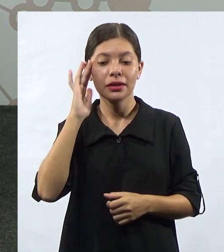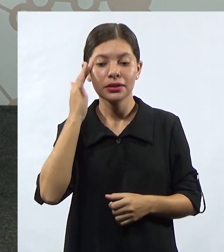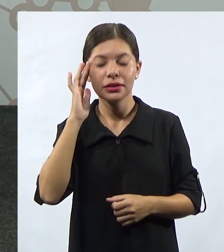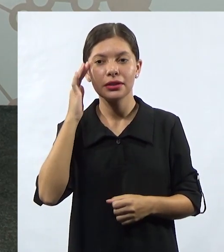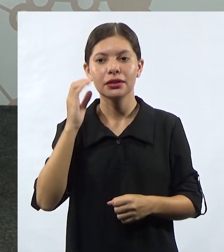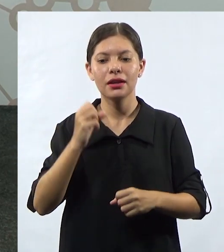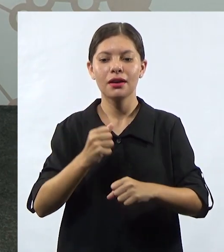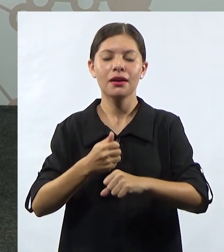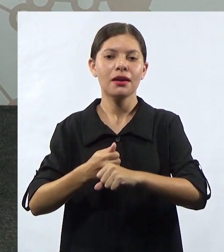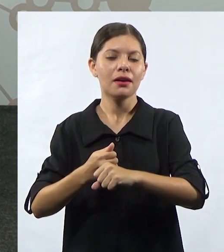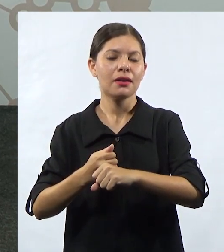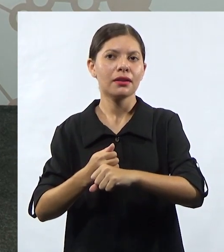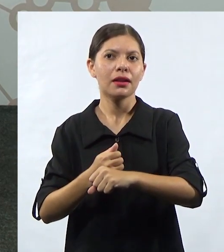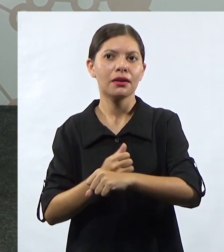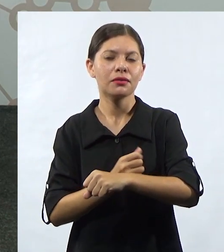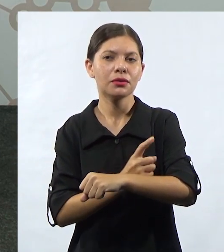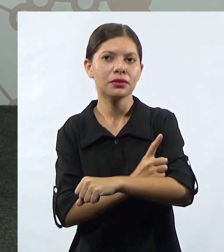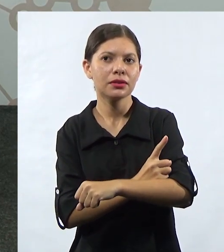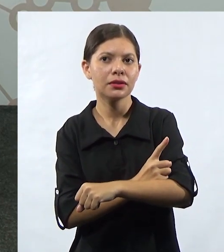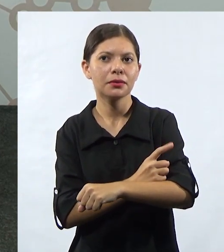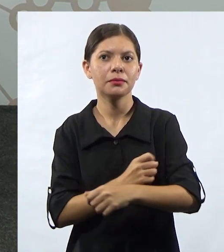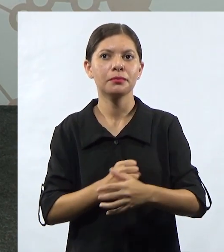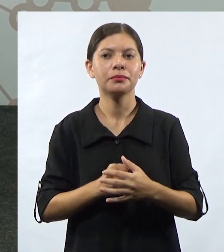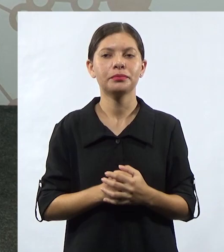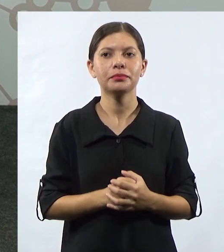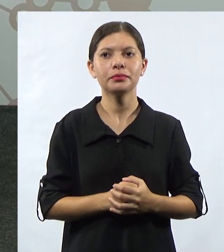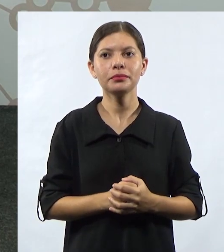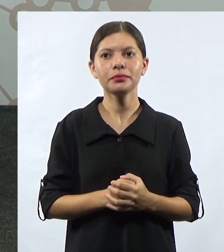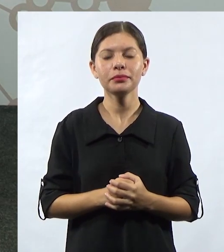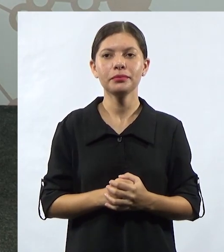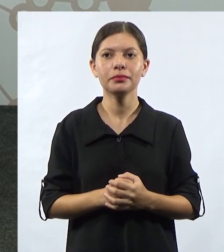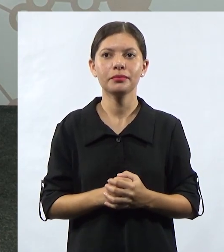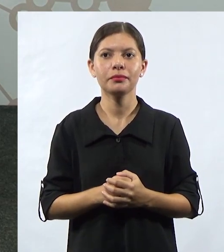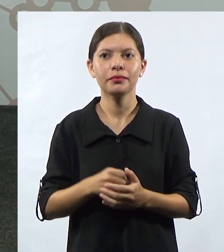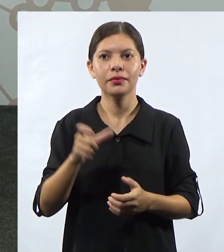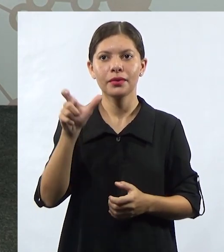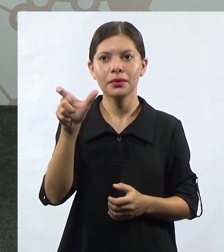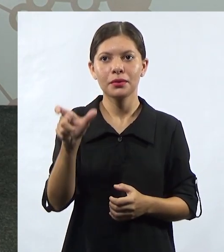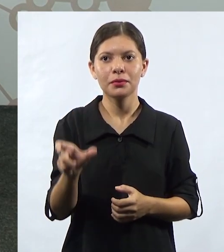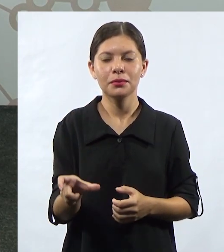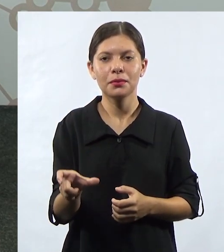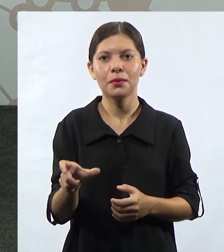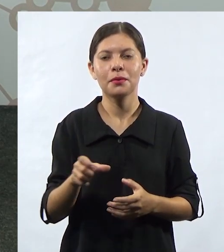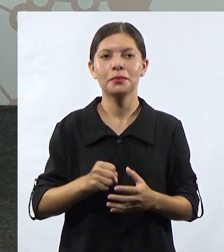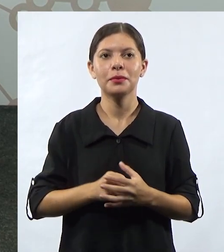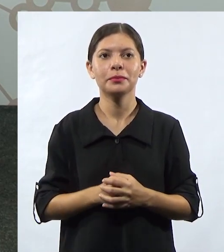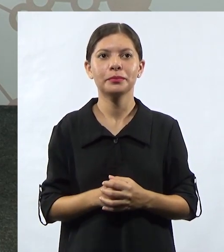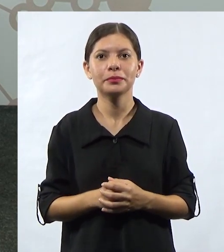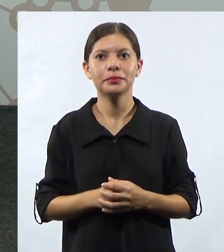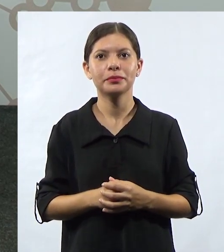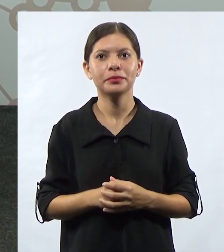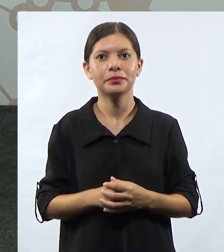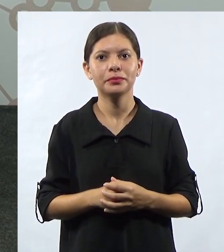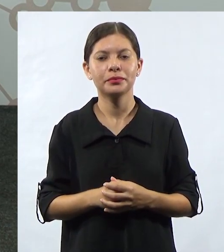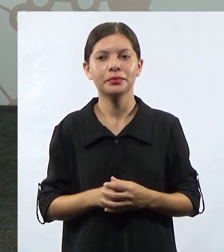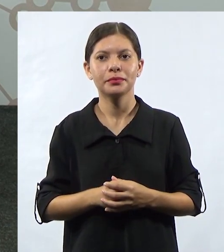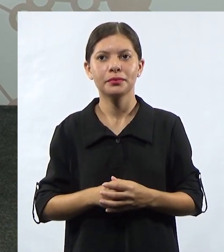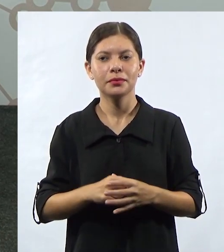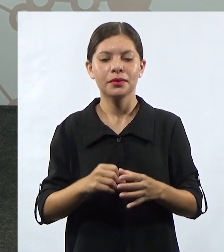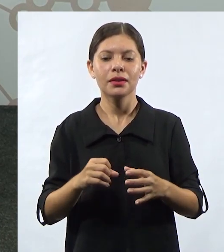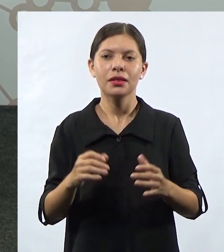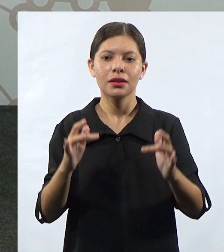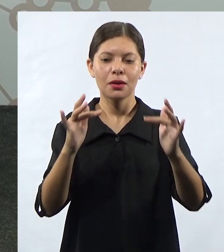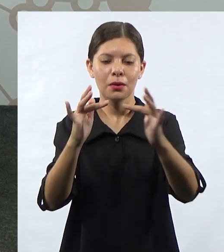do macaco até o homem sapiens, que dizem hoje, homem sapiens. Altamente